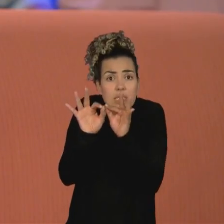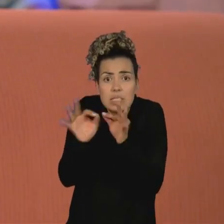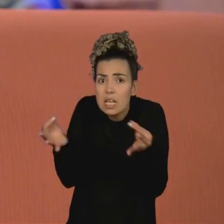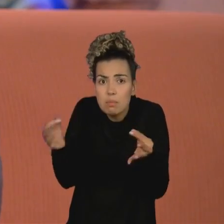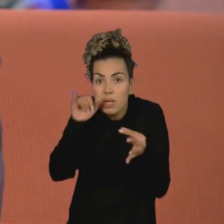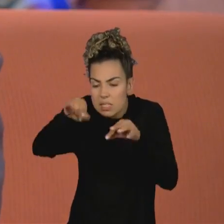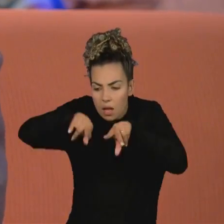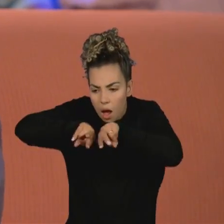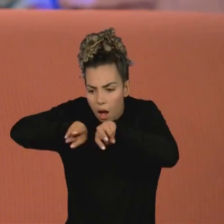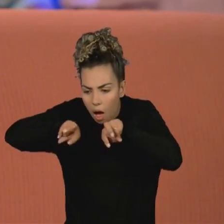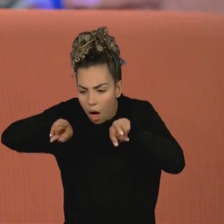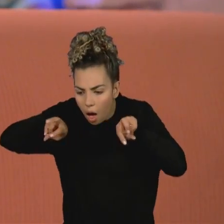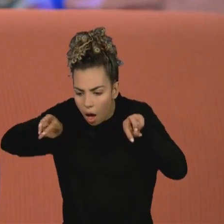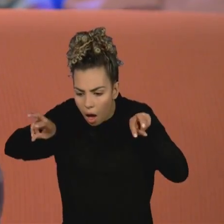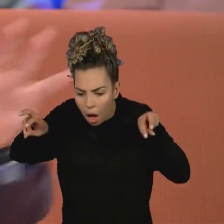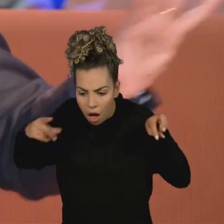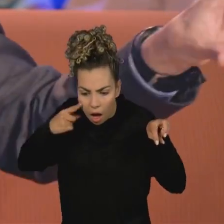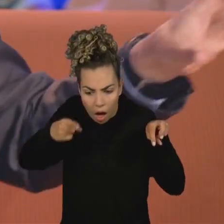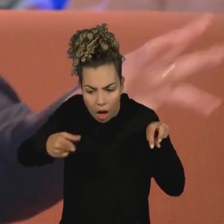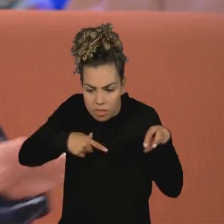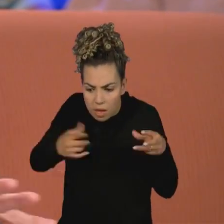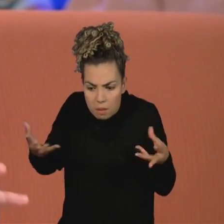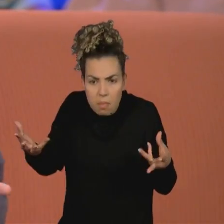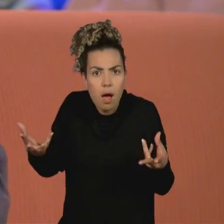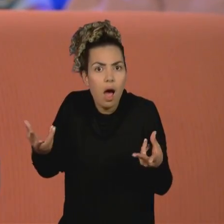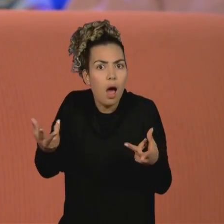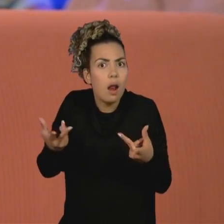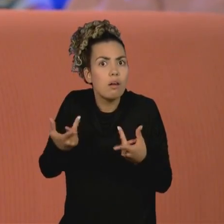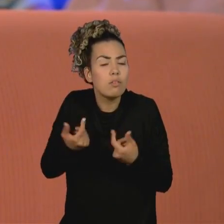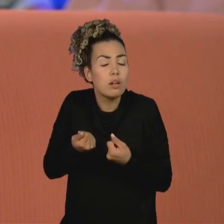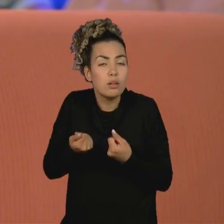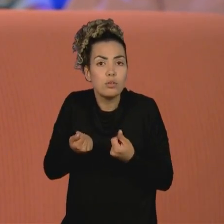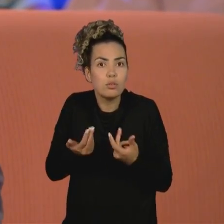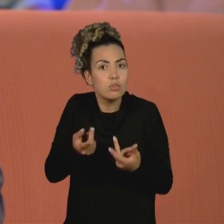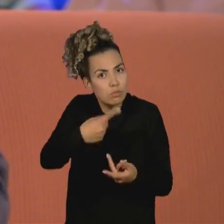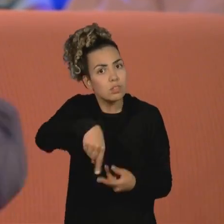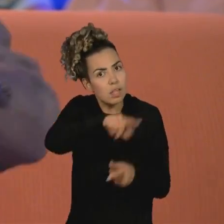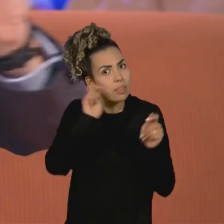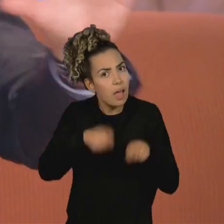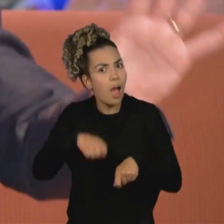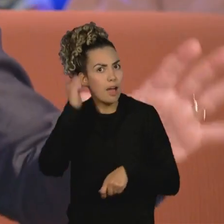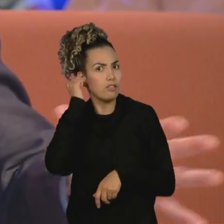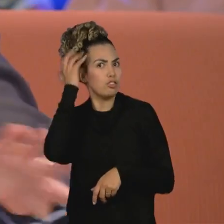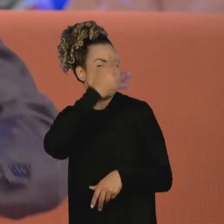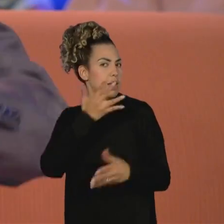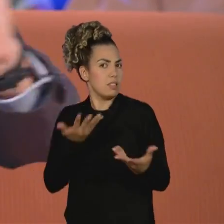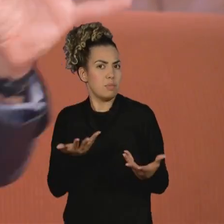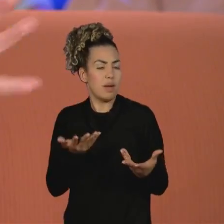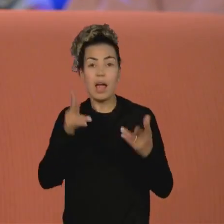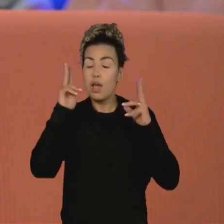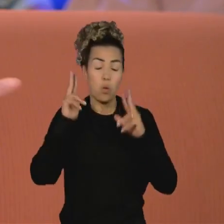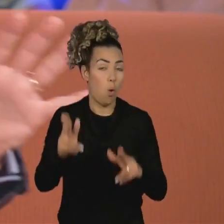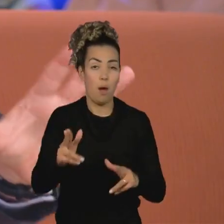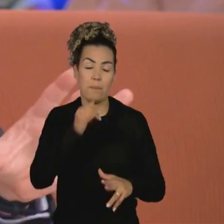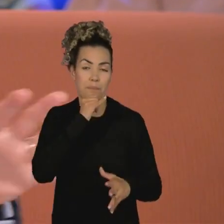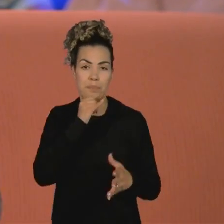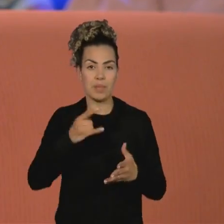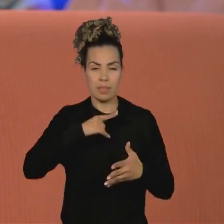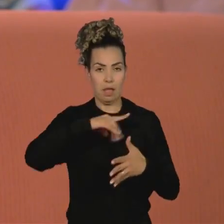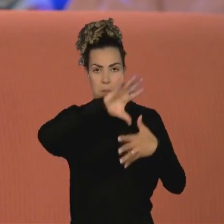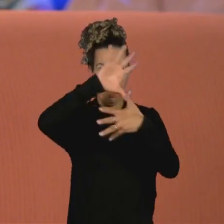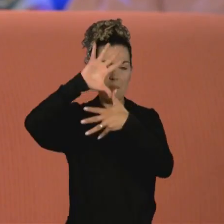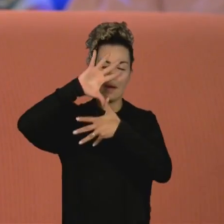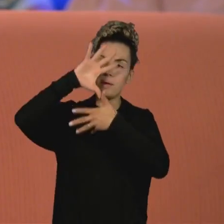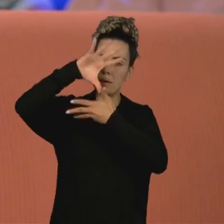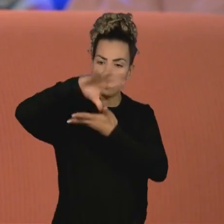curtir Shakespeare, porque Shakespeare é meio assim, né? É que nem você perde o mapa, né? Você perde o mapa. Depois que você entra nisso,